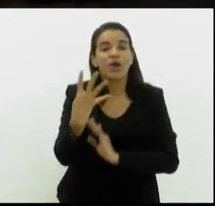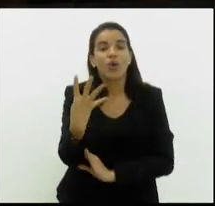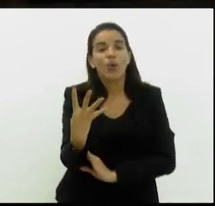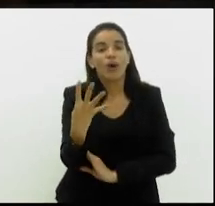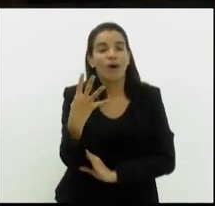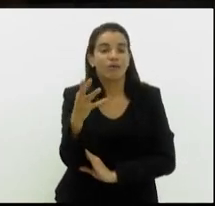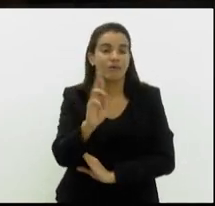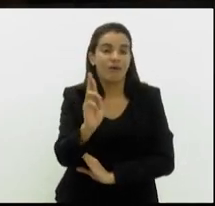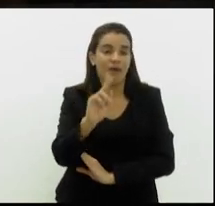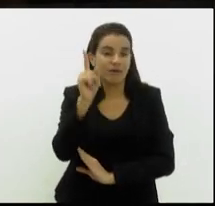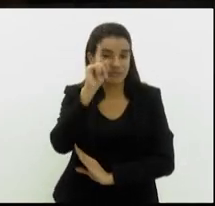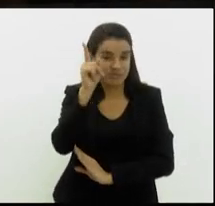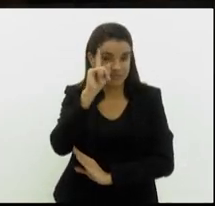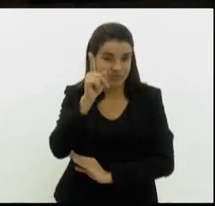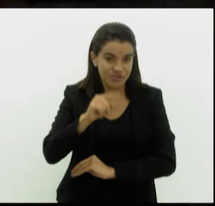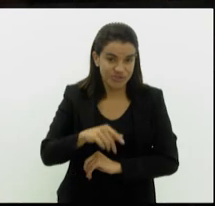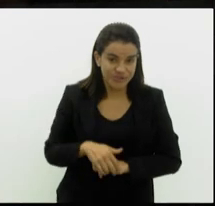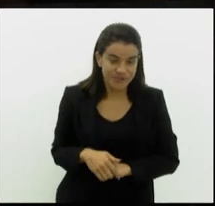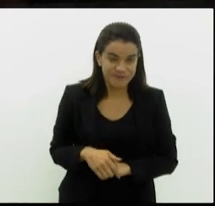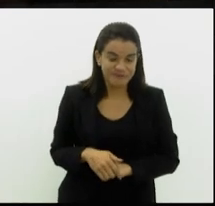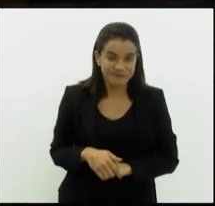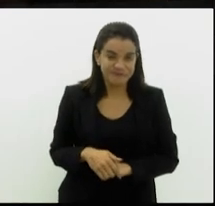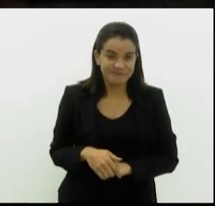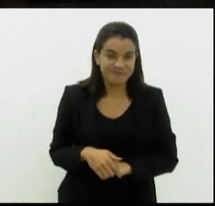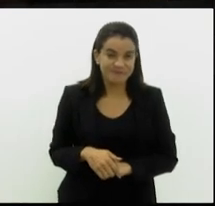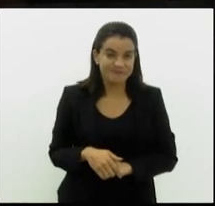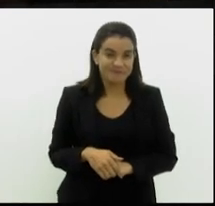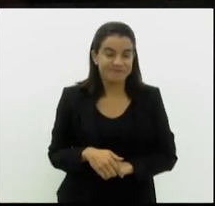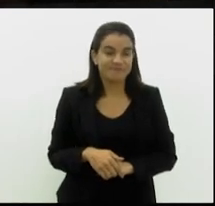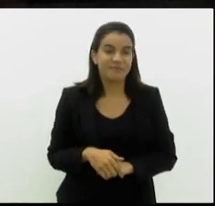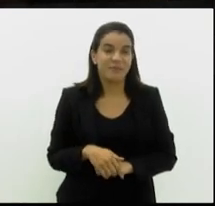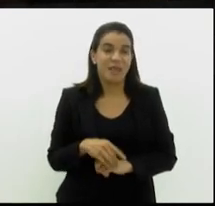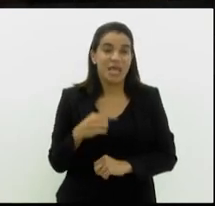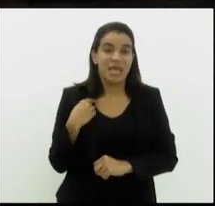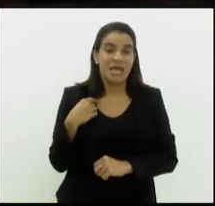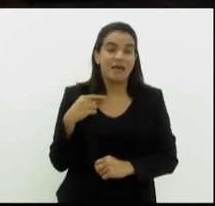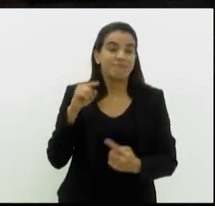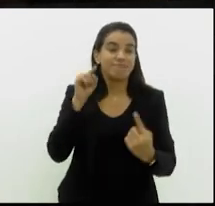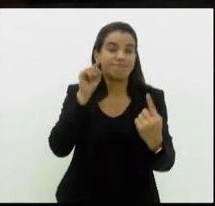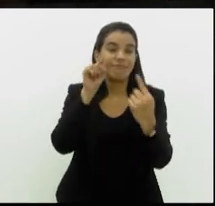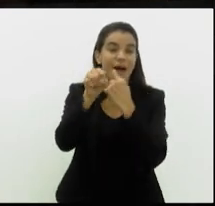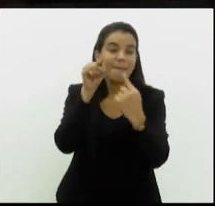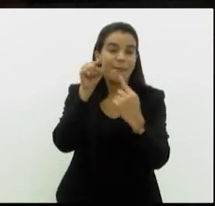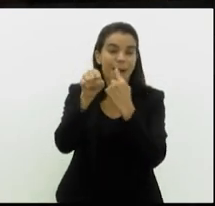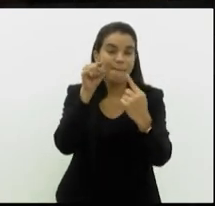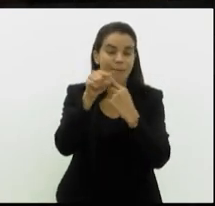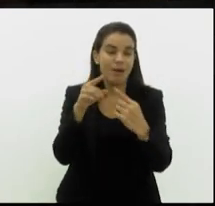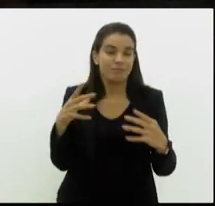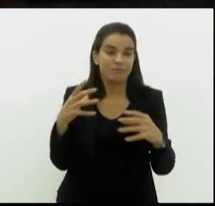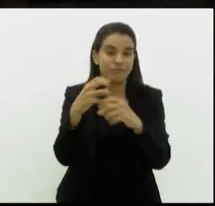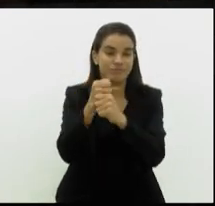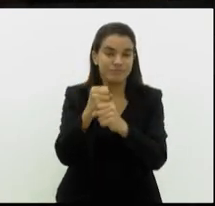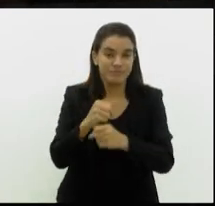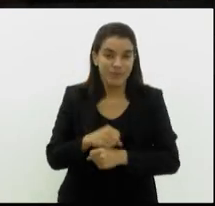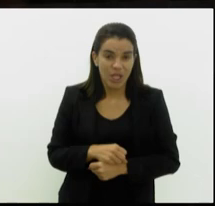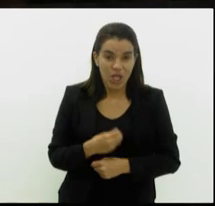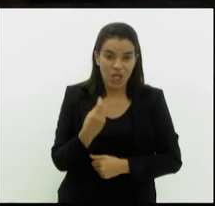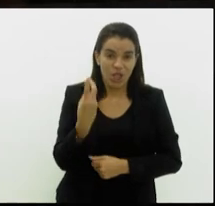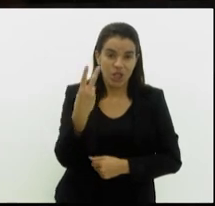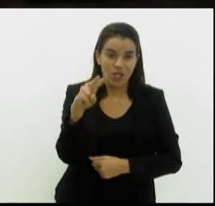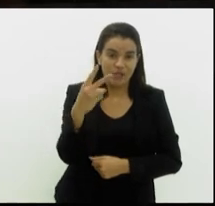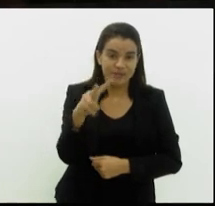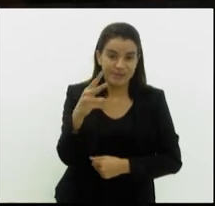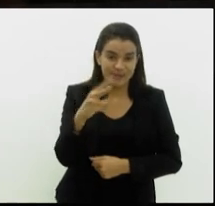dia. R$ 4 por dia, passagem a ida e volta, daria uma tarifa de R$